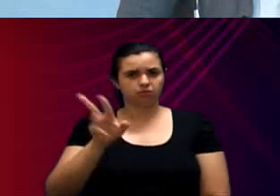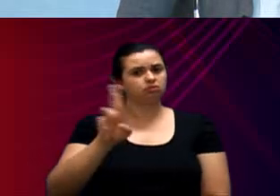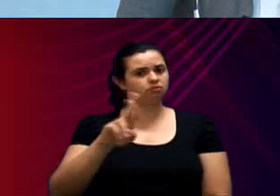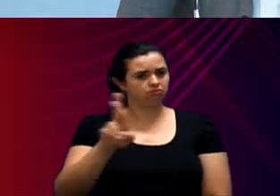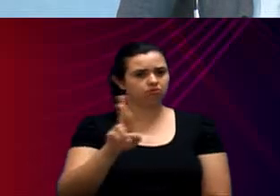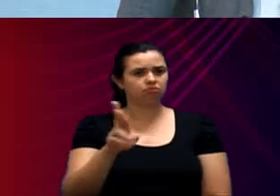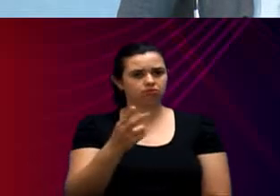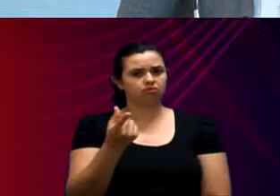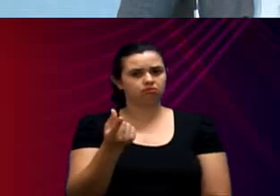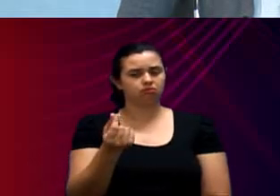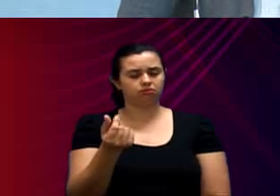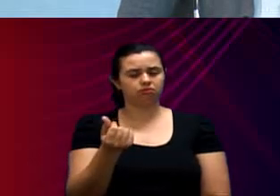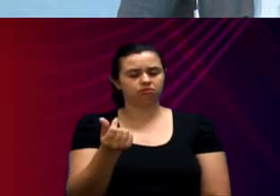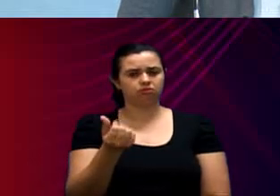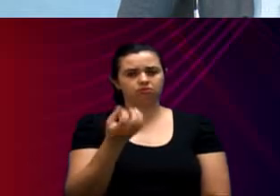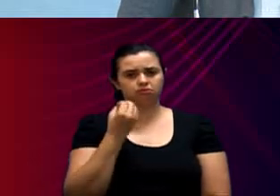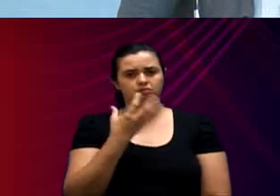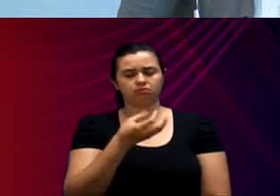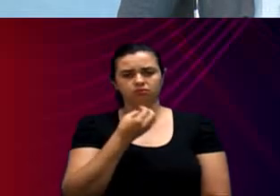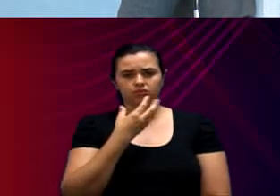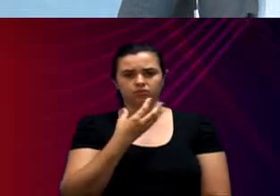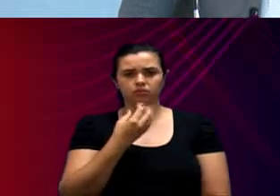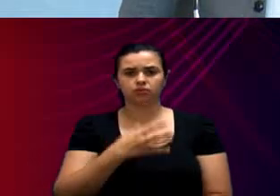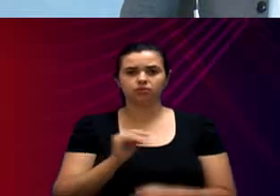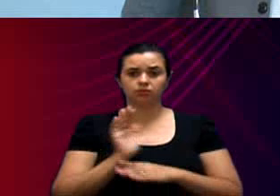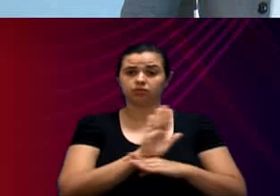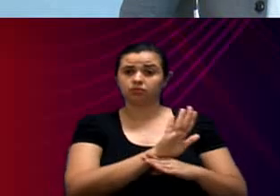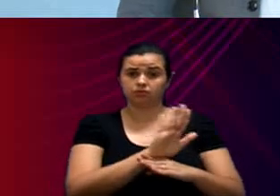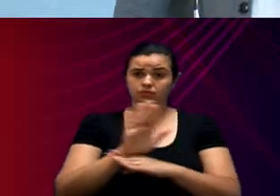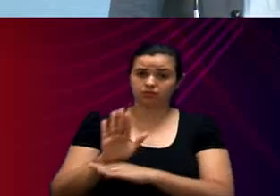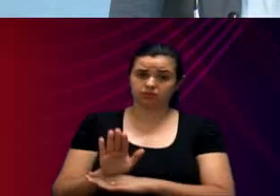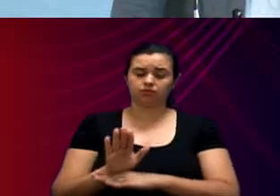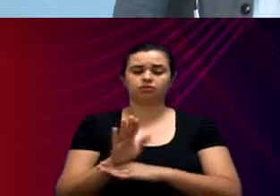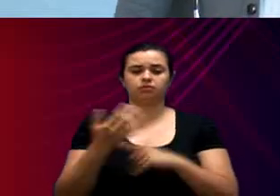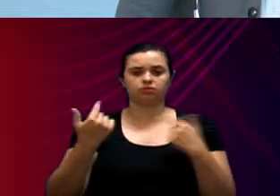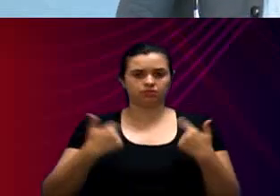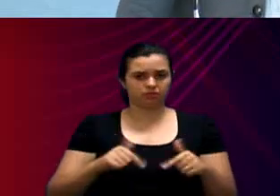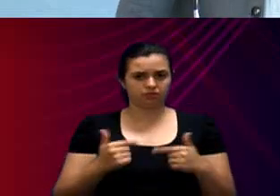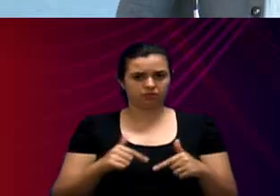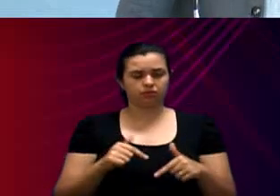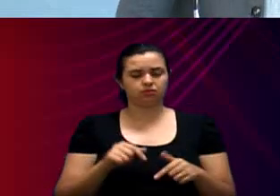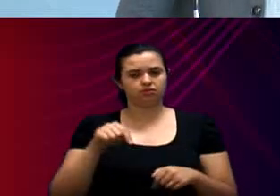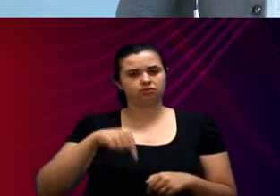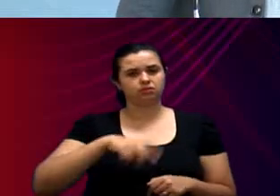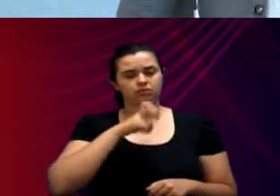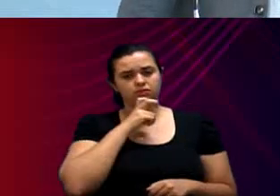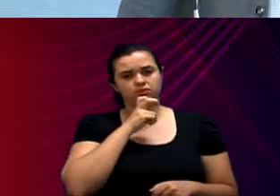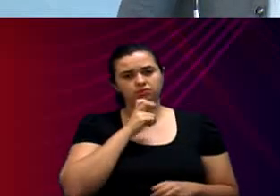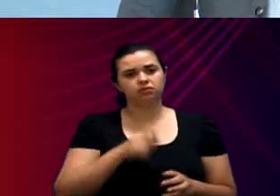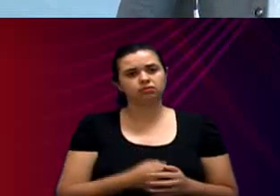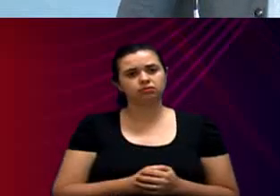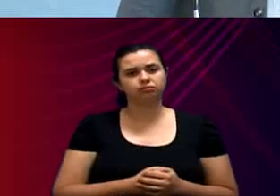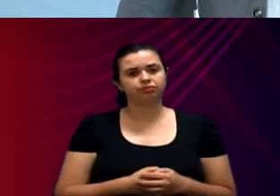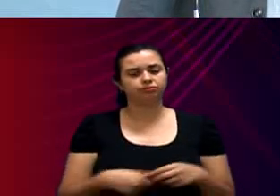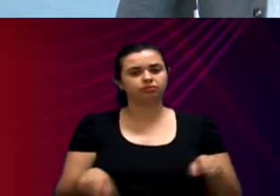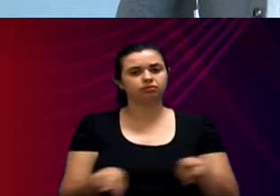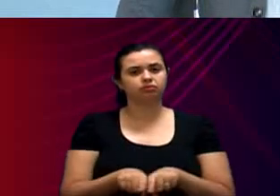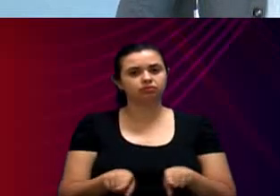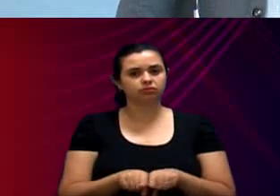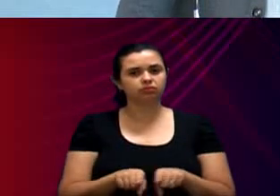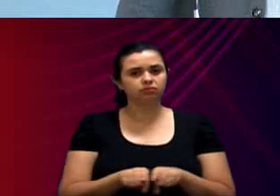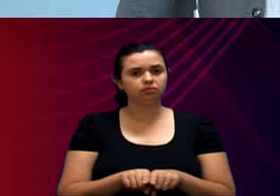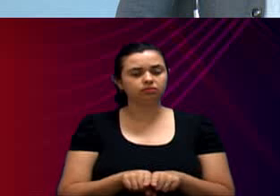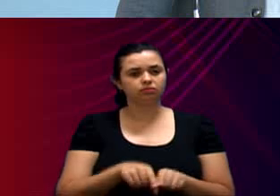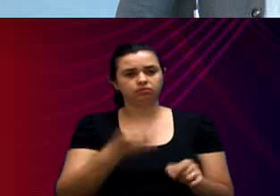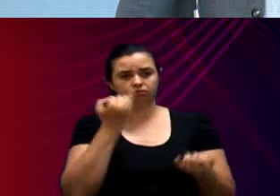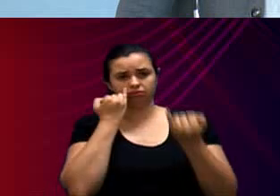robusto, um trabalho, né, que vai aumentar o trabalho realizado na cidade. Né? E pela informação que a gente teve,